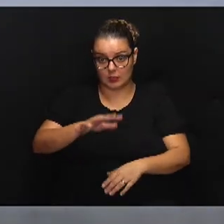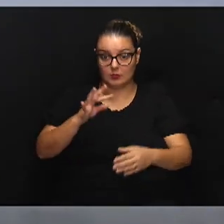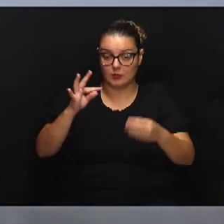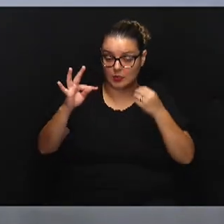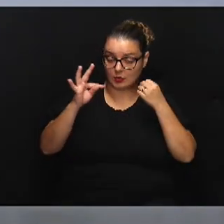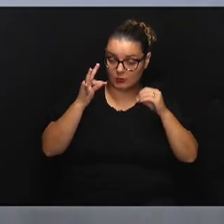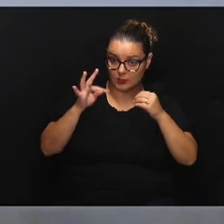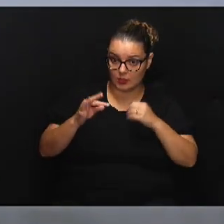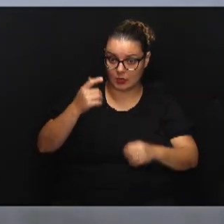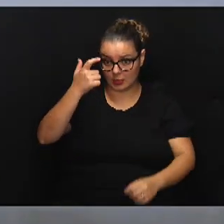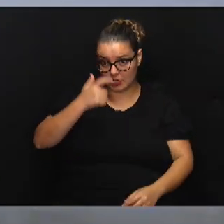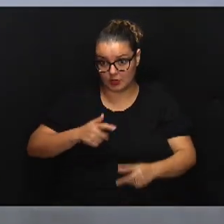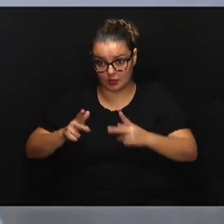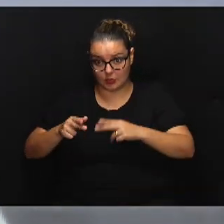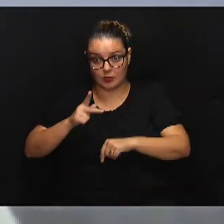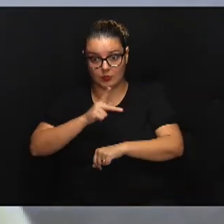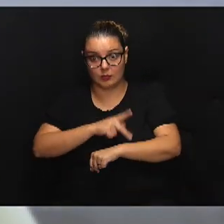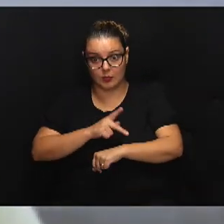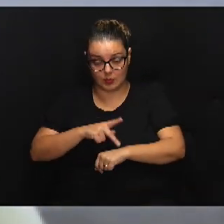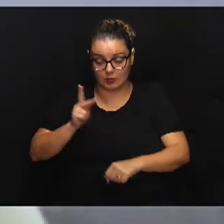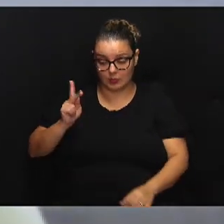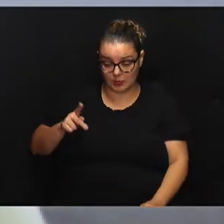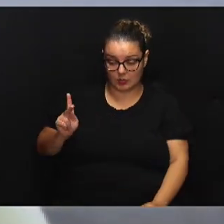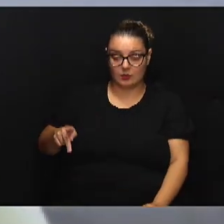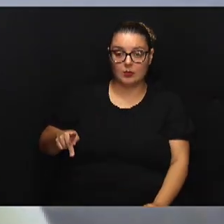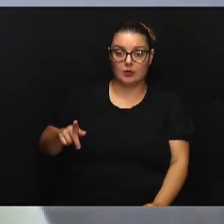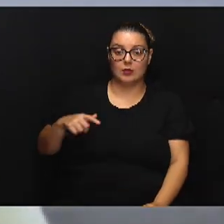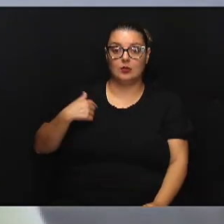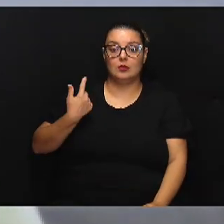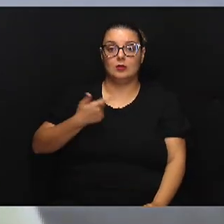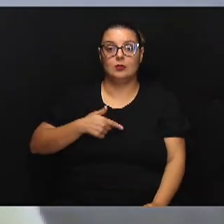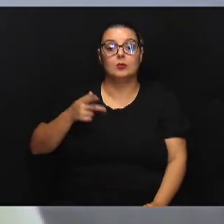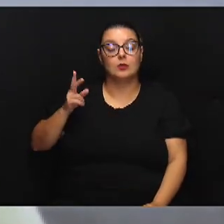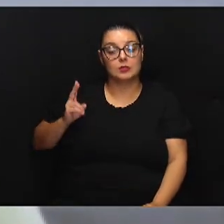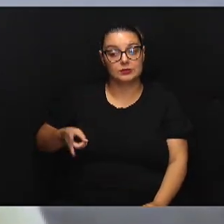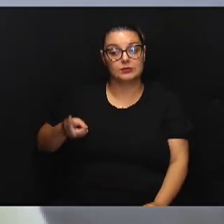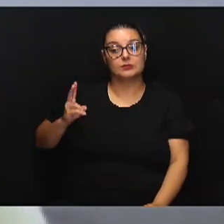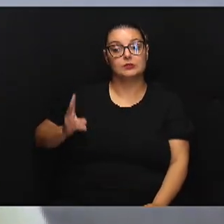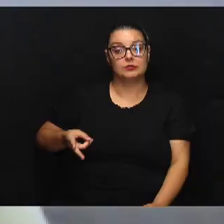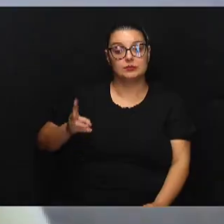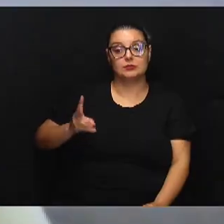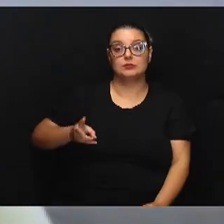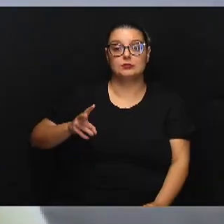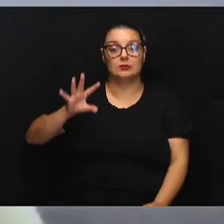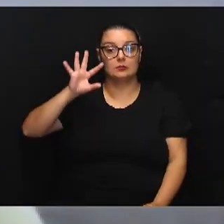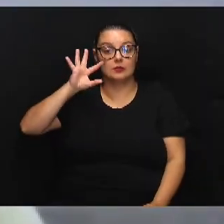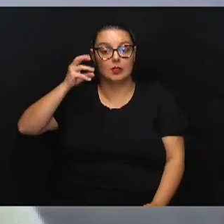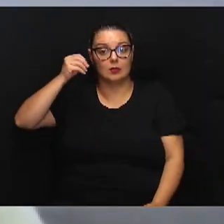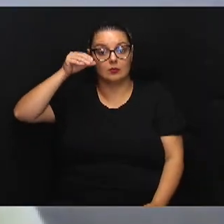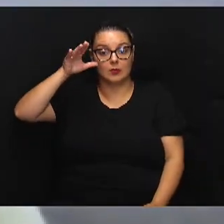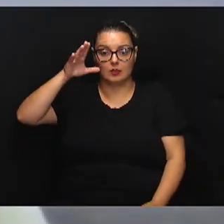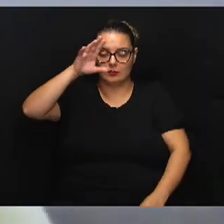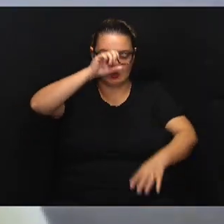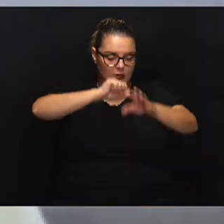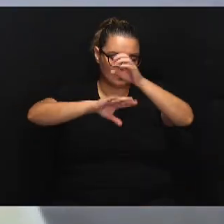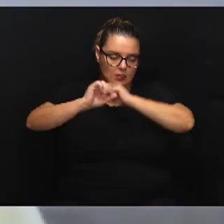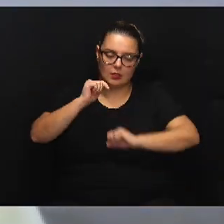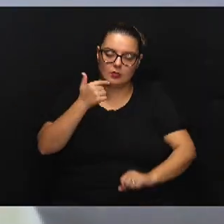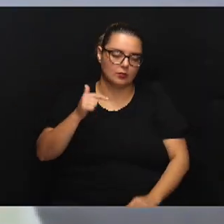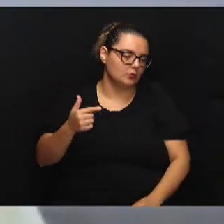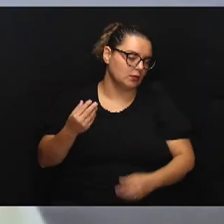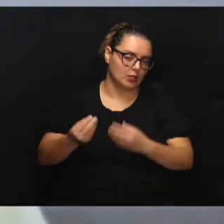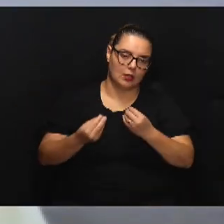como eu, como professora, nós temos que estar em constante conhecimento. Não dá mais para a